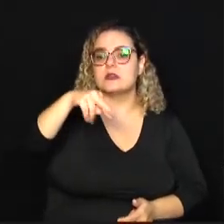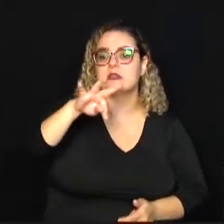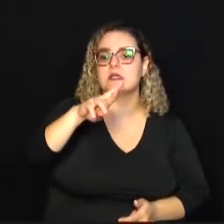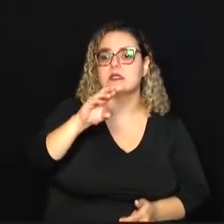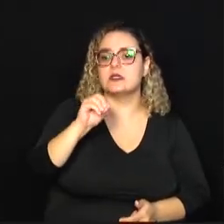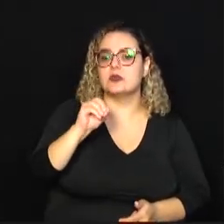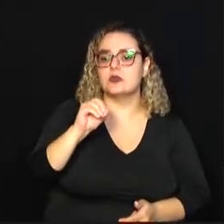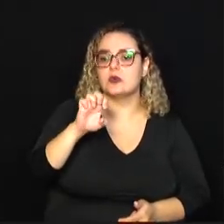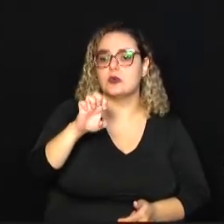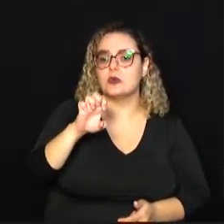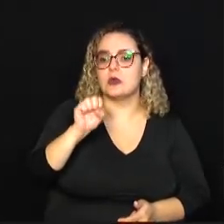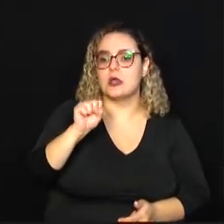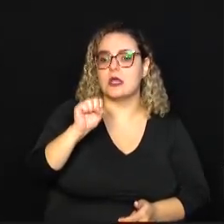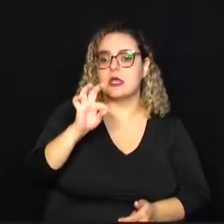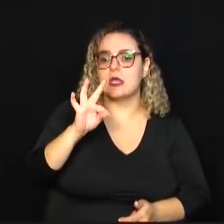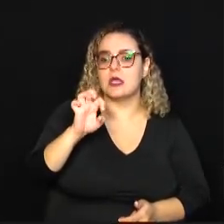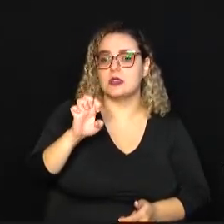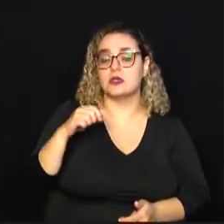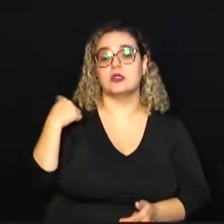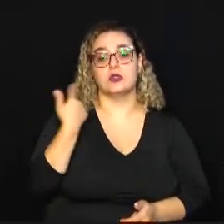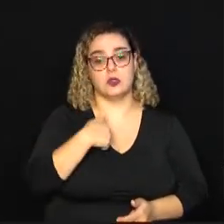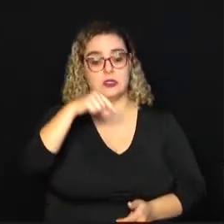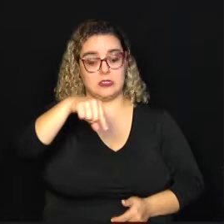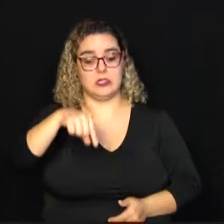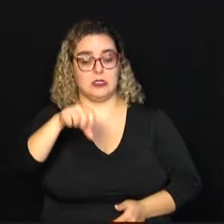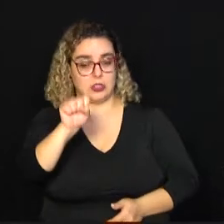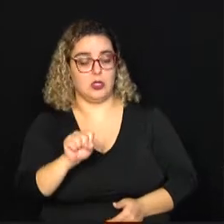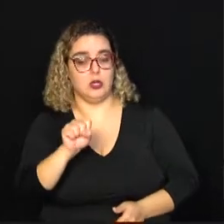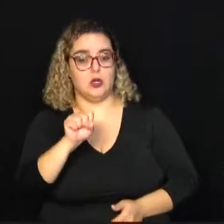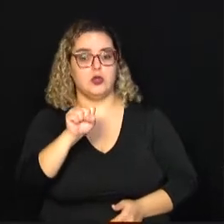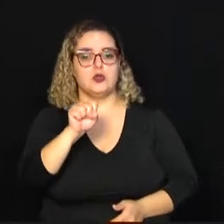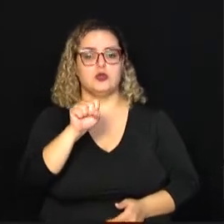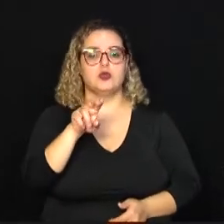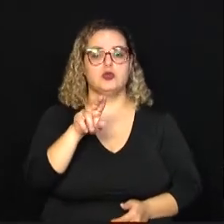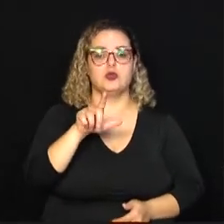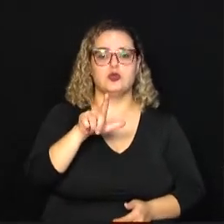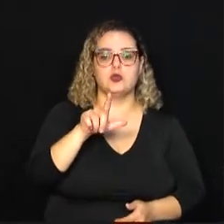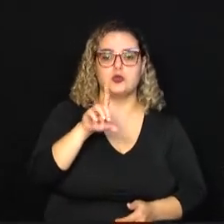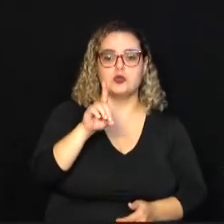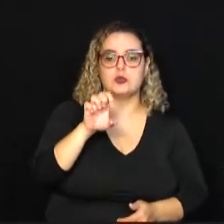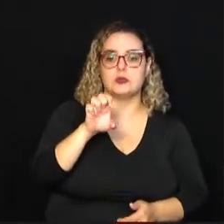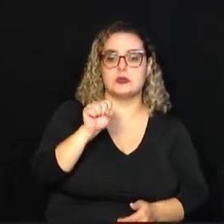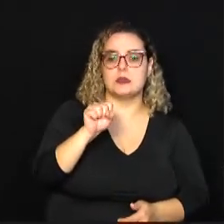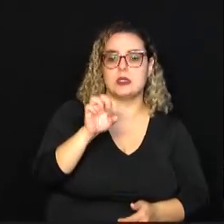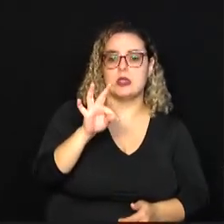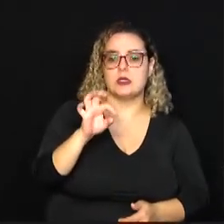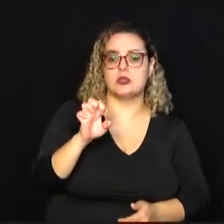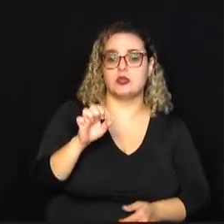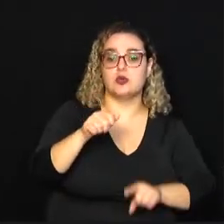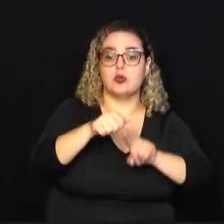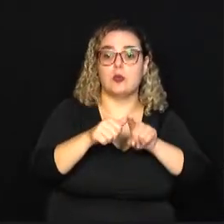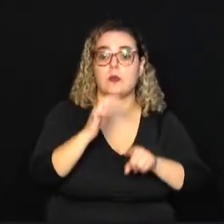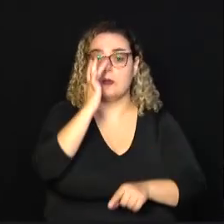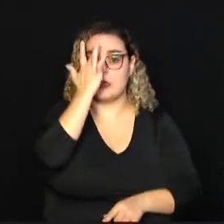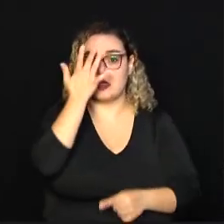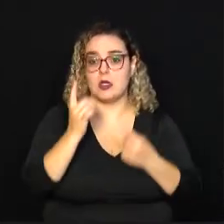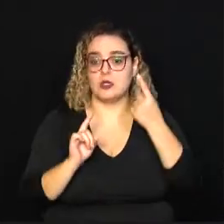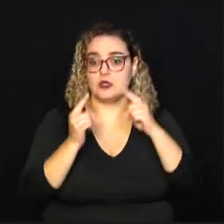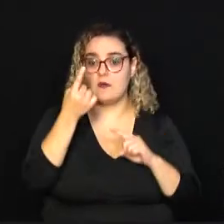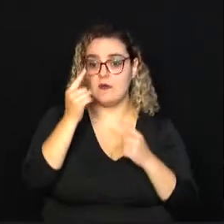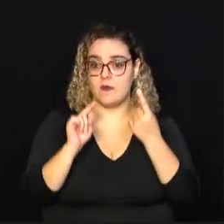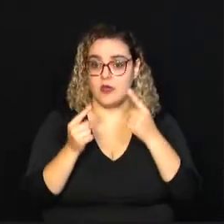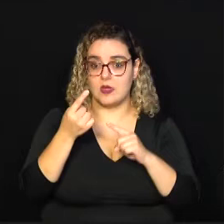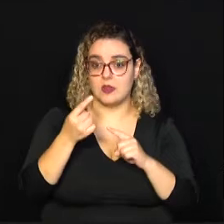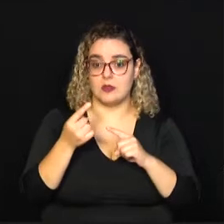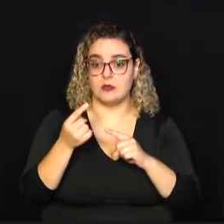nós, do sudeste, aqui, esse dado aqui, ó, significa que já no mês de fevereiro, na região sudeste,